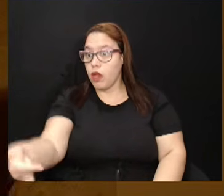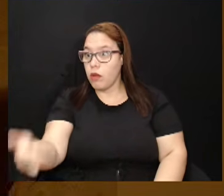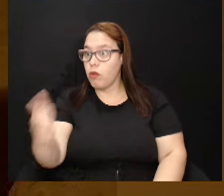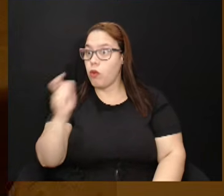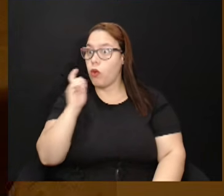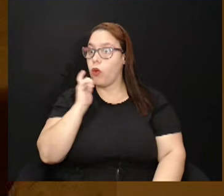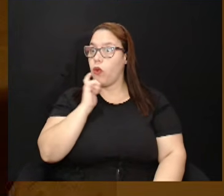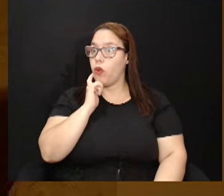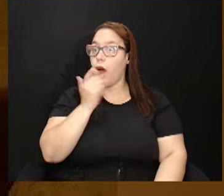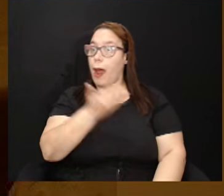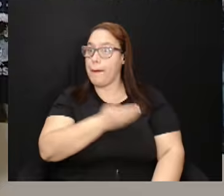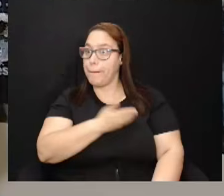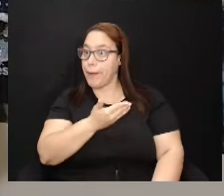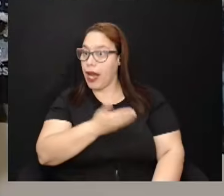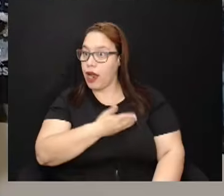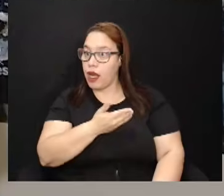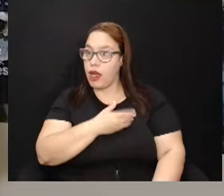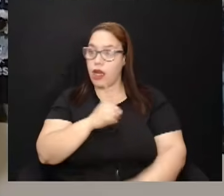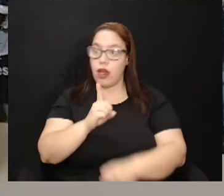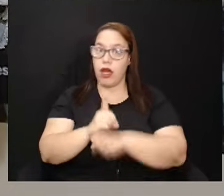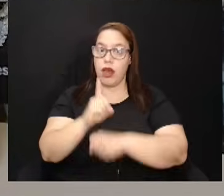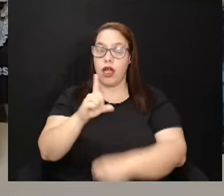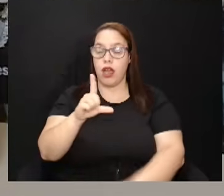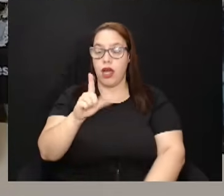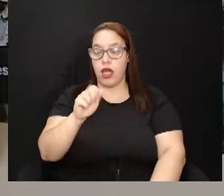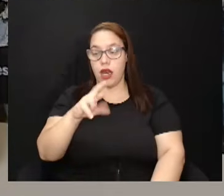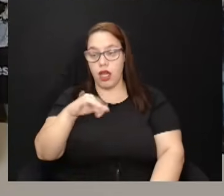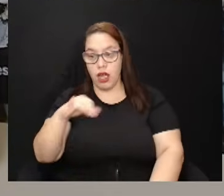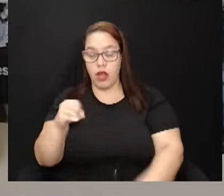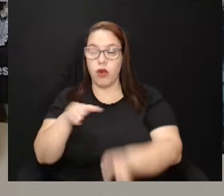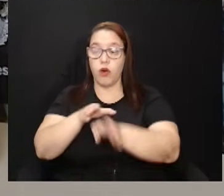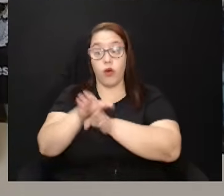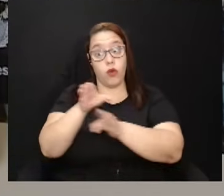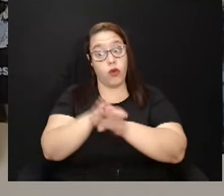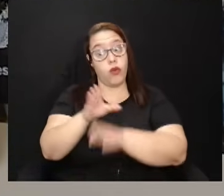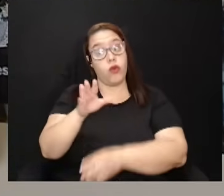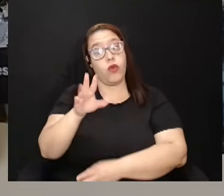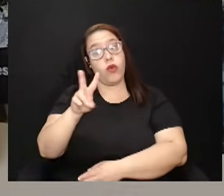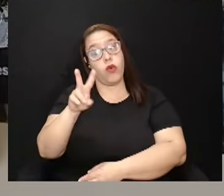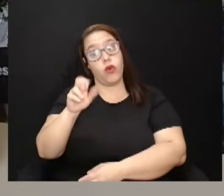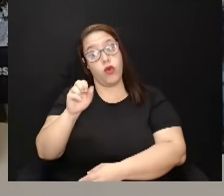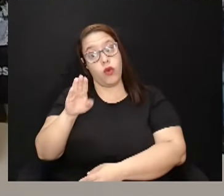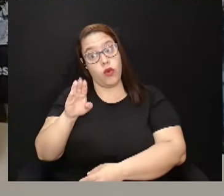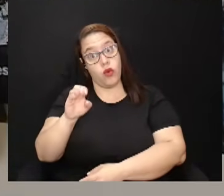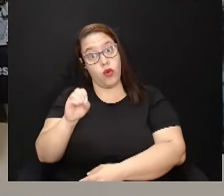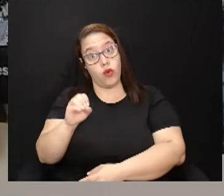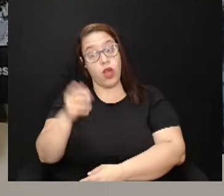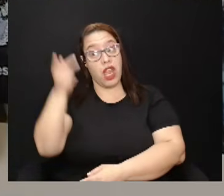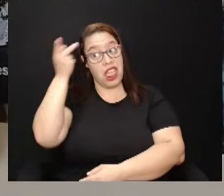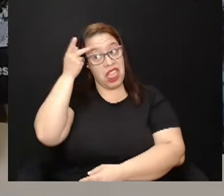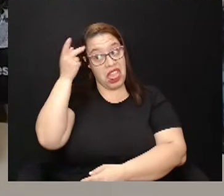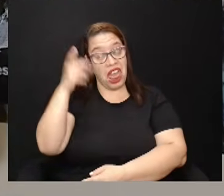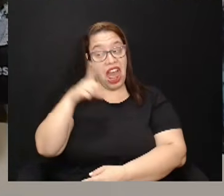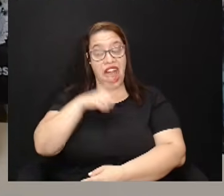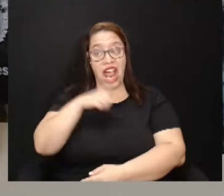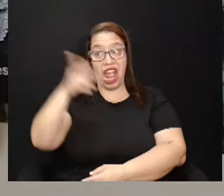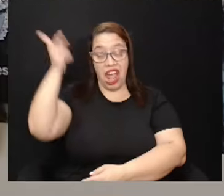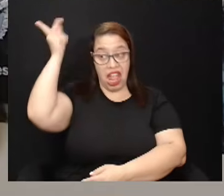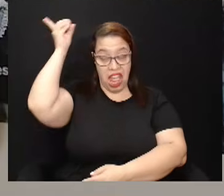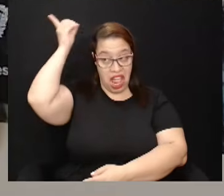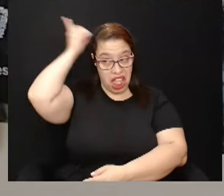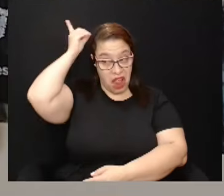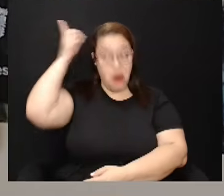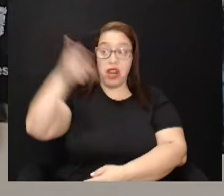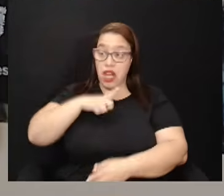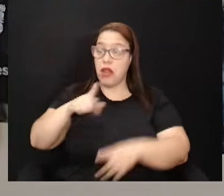amigos meus, Dr. Laércio Martinez, me aconselhou, olha, Fábio, talento você tem. Agora, se você não